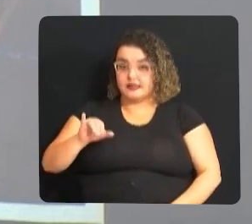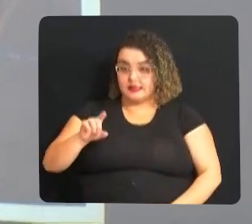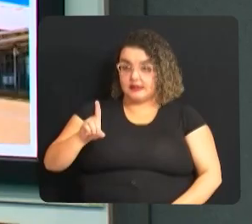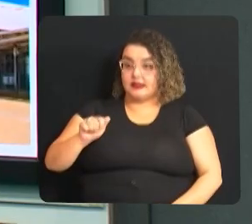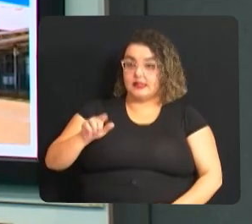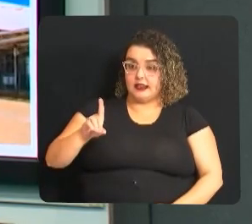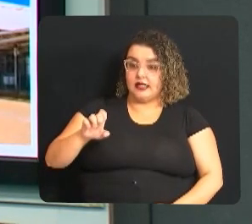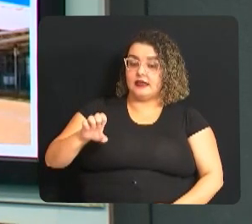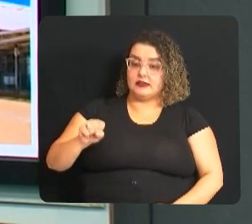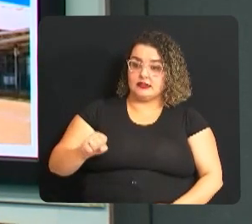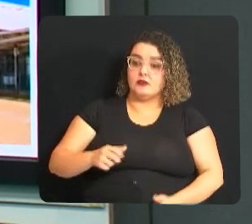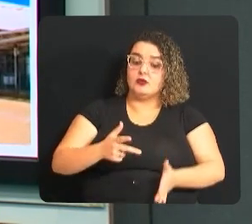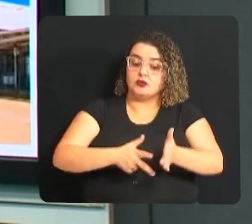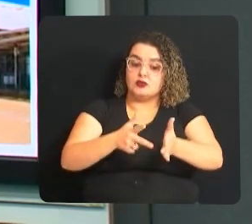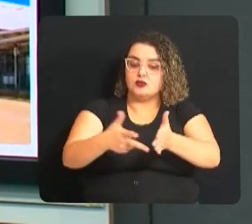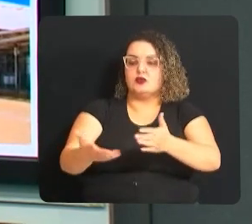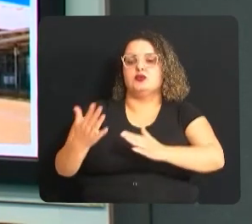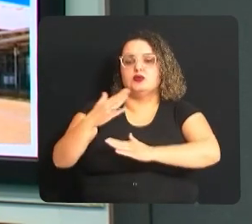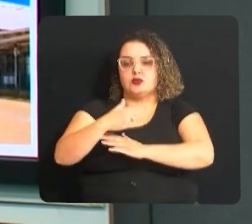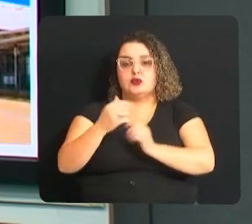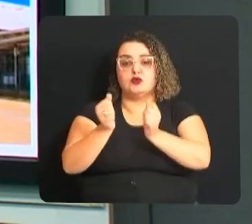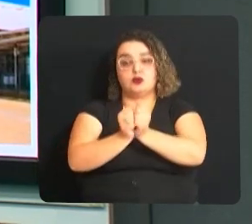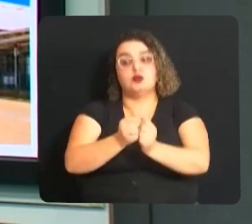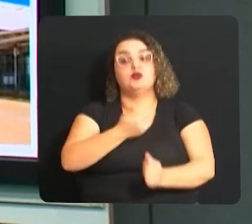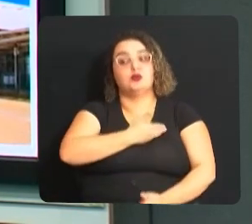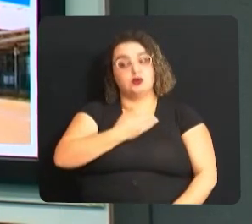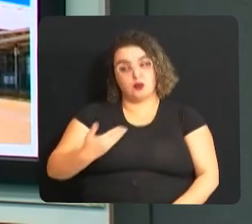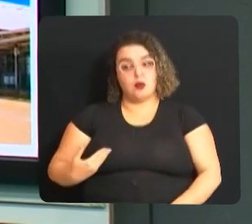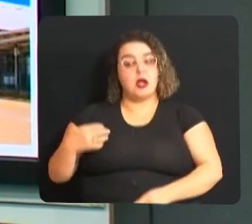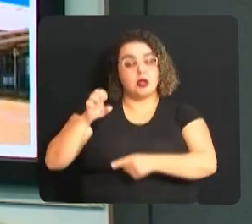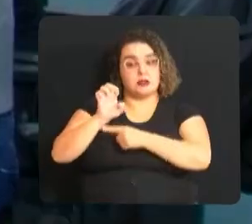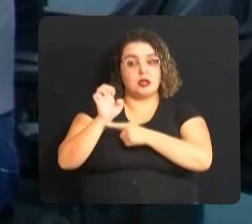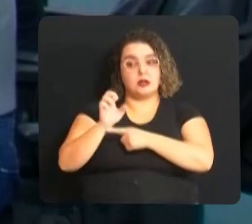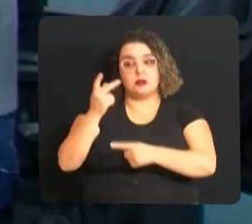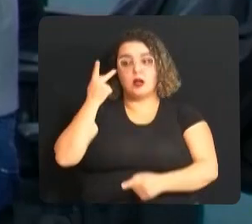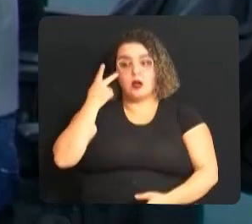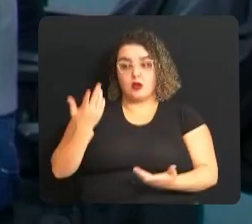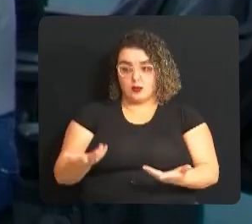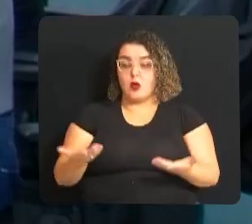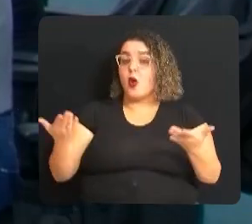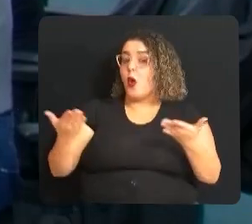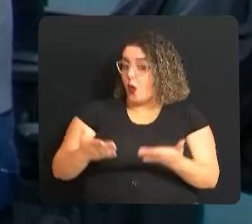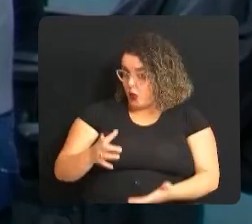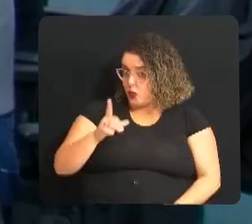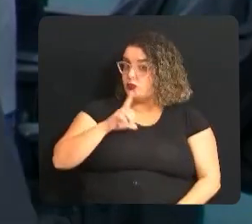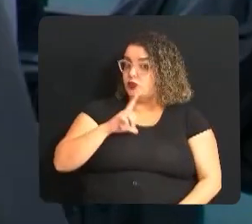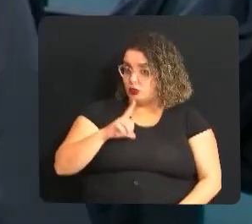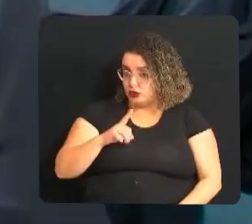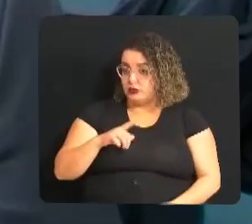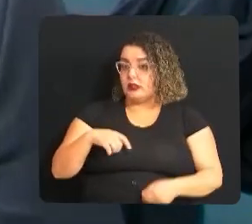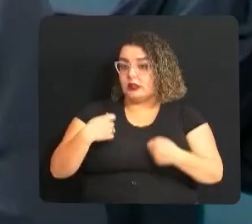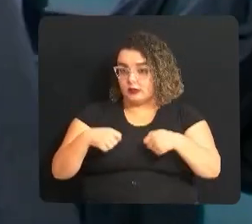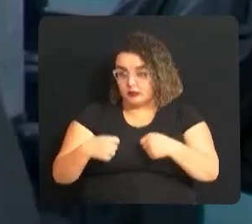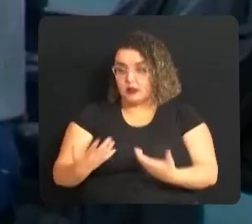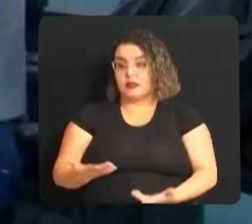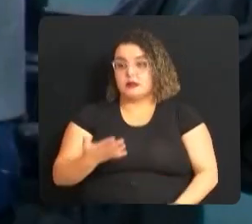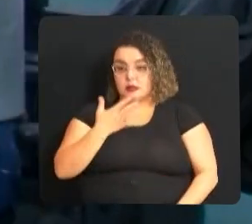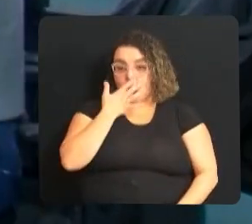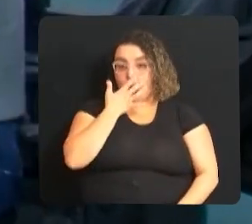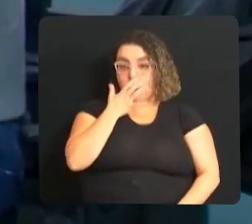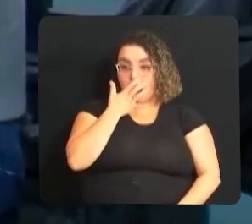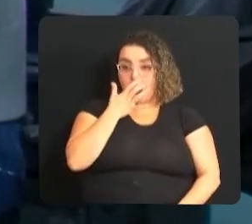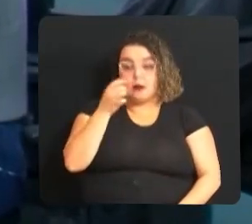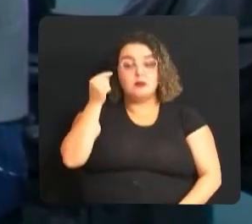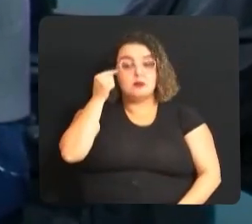sendo discutido pela Câmara junto ao governo do Estado de São Paulo. Hoje existe a necessidade realmente de